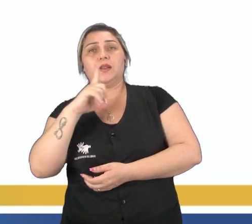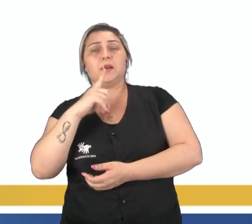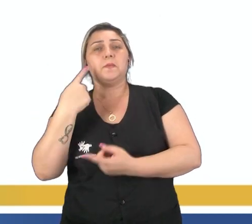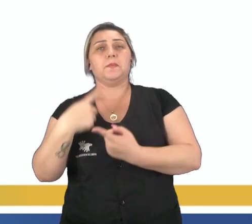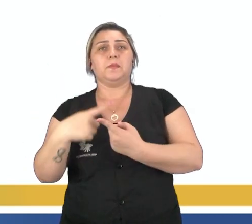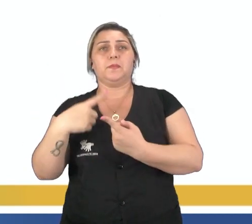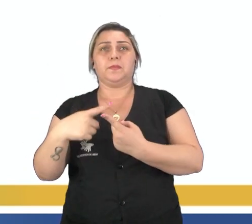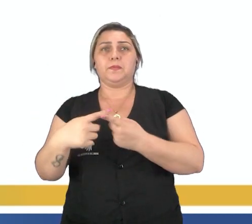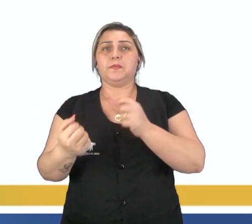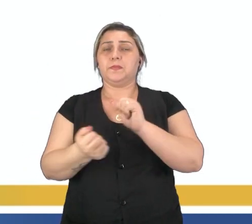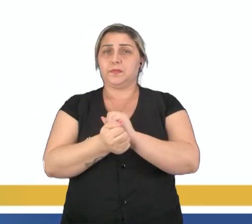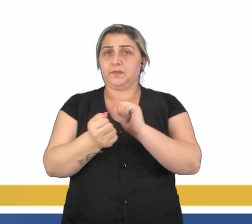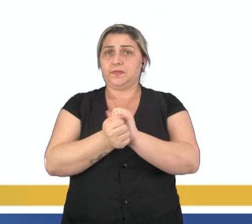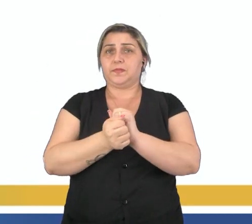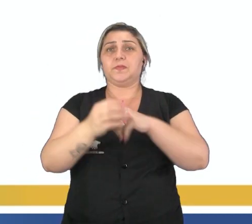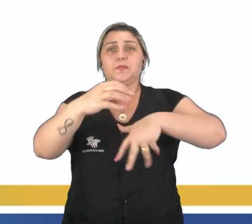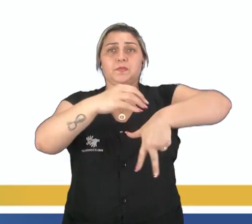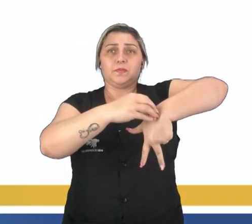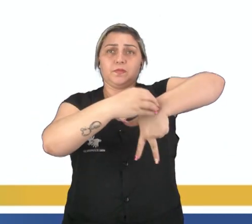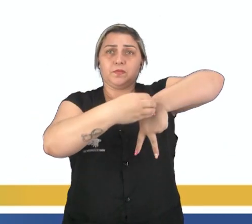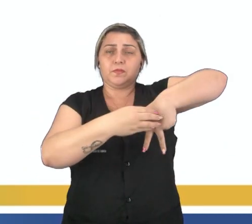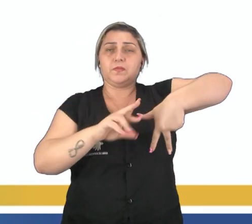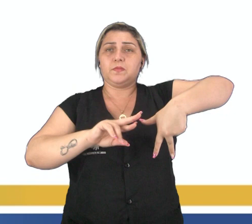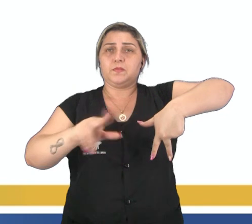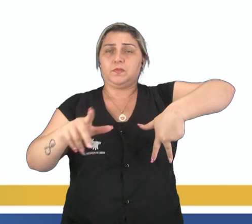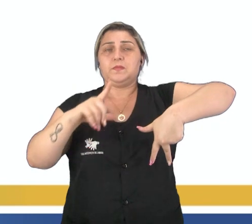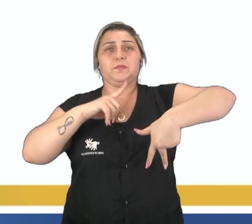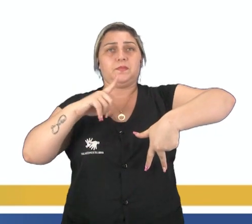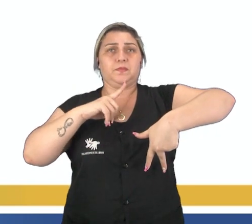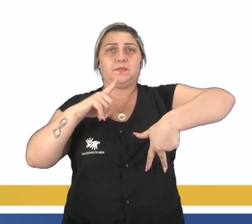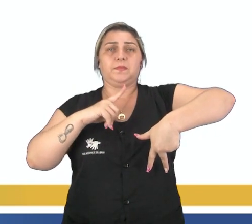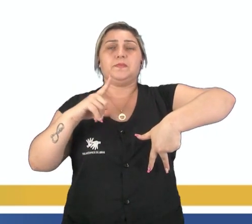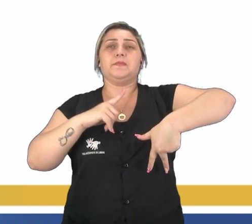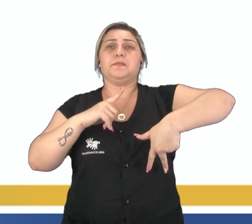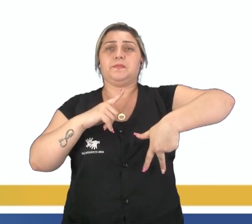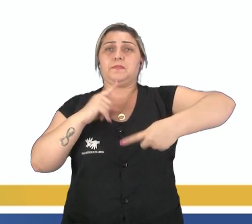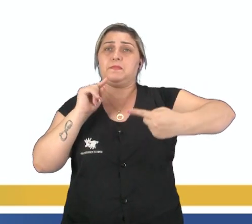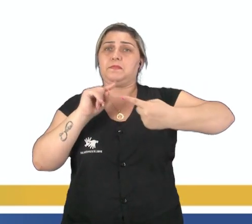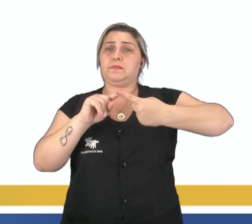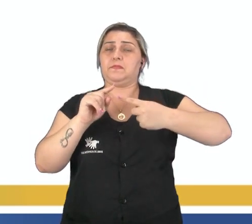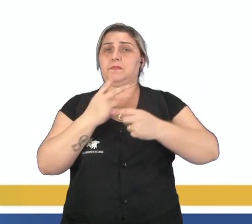serem compostos por órgãos diferentes, eles vão ter funções